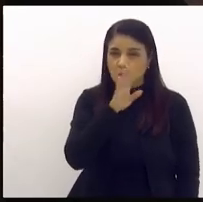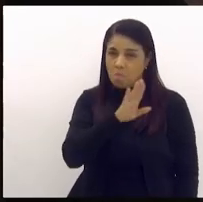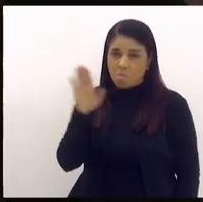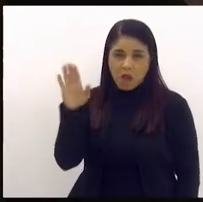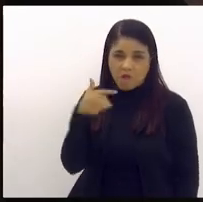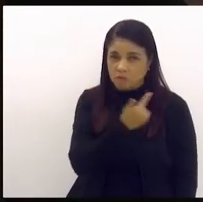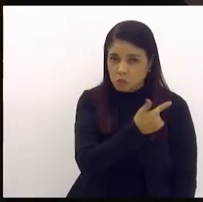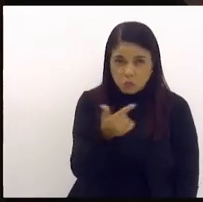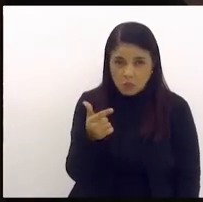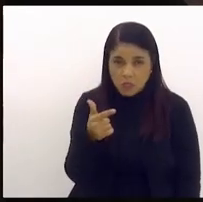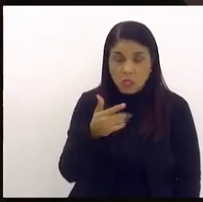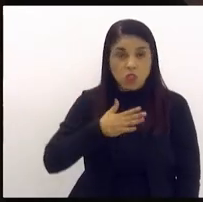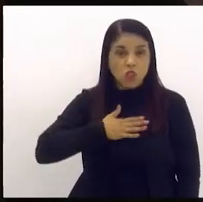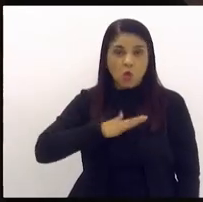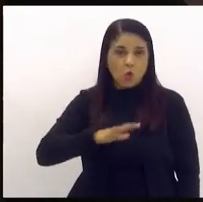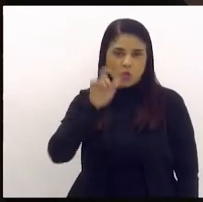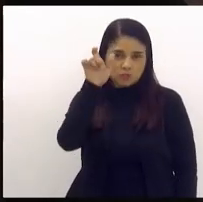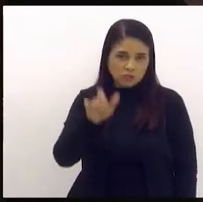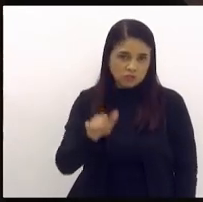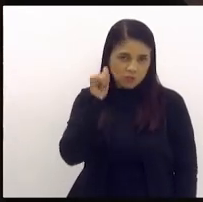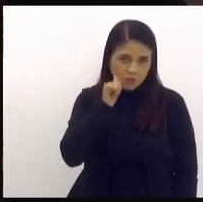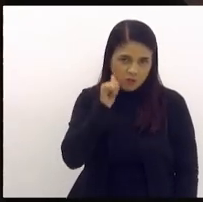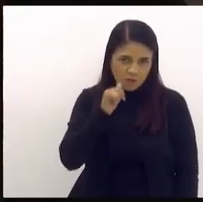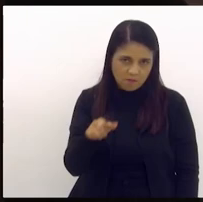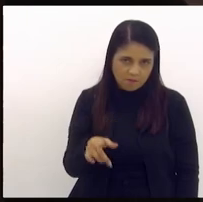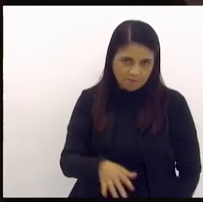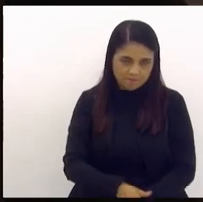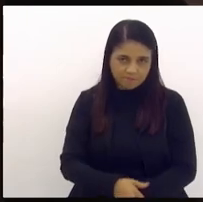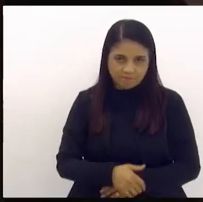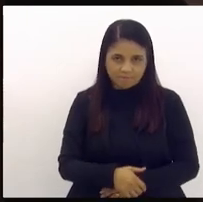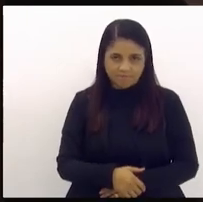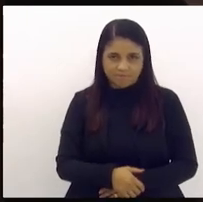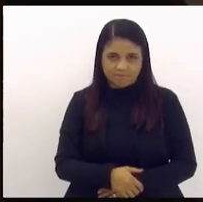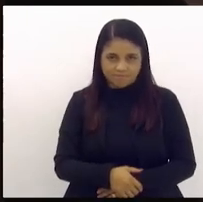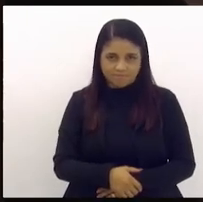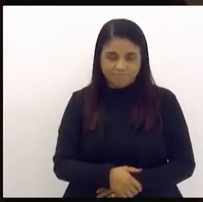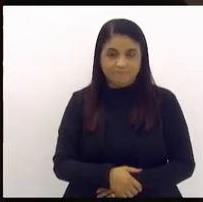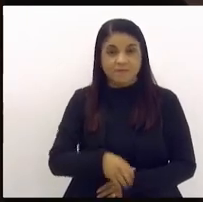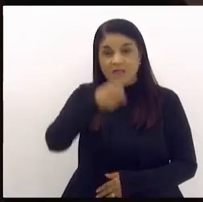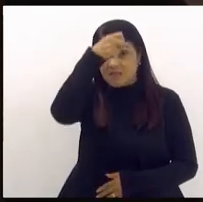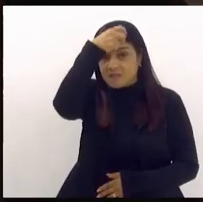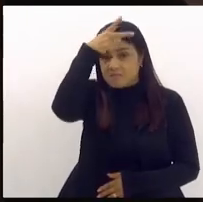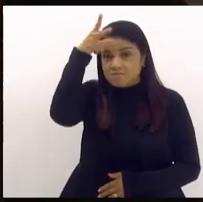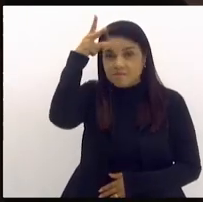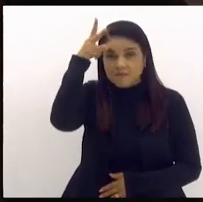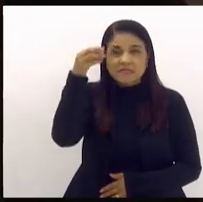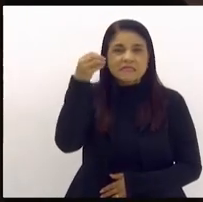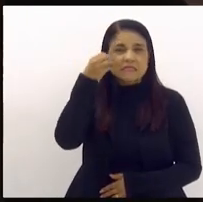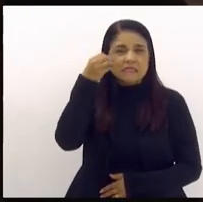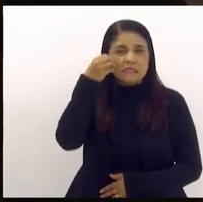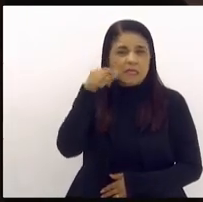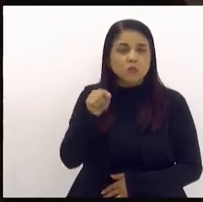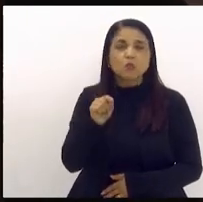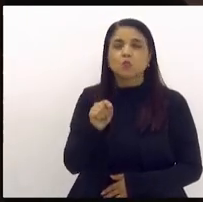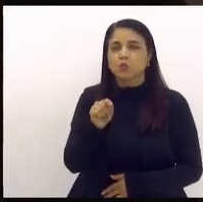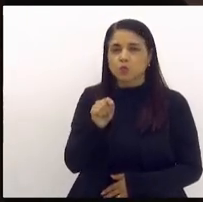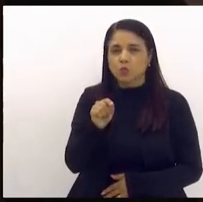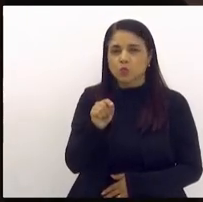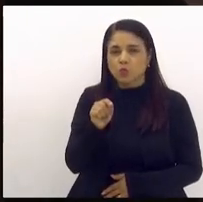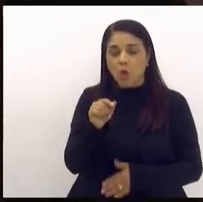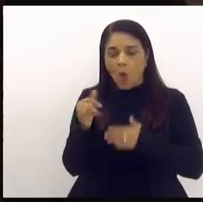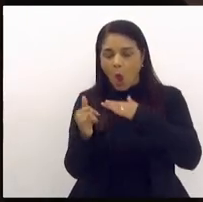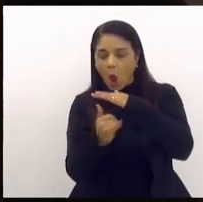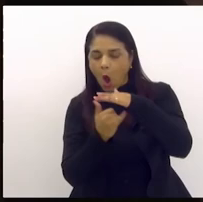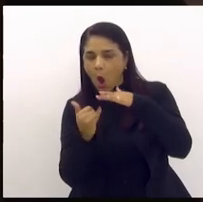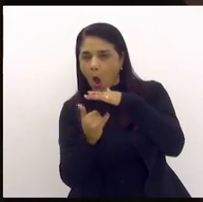não gosta de mulher porque é misógino. Esse prefeito tem tentado instrumentalizar alguns órgãos